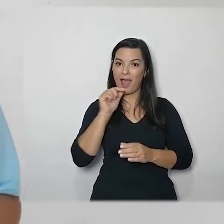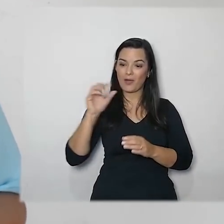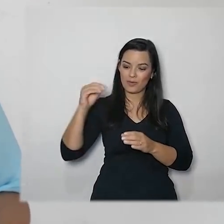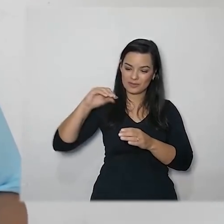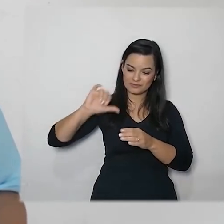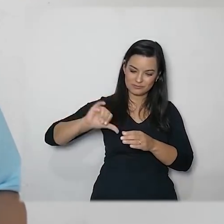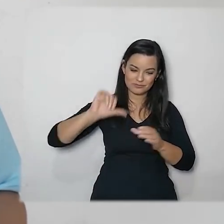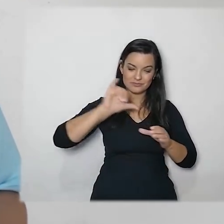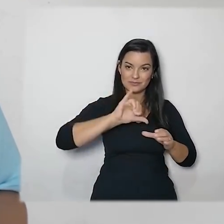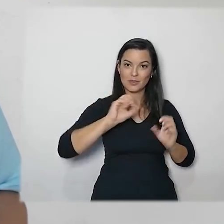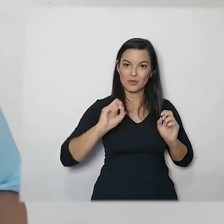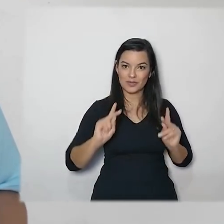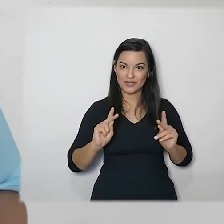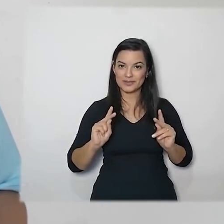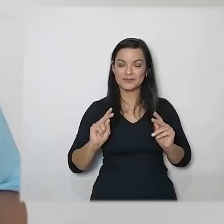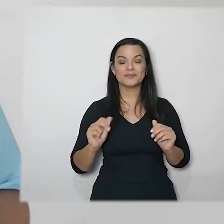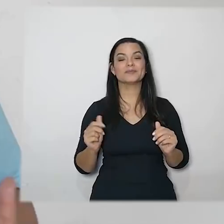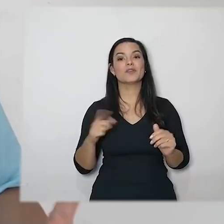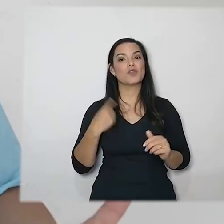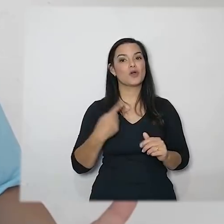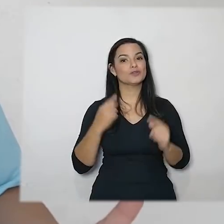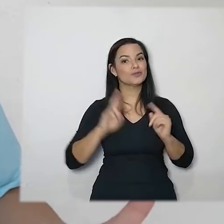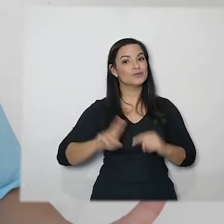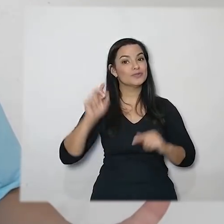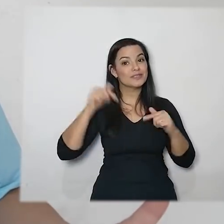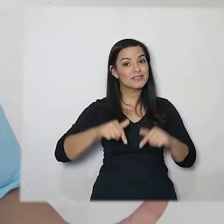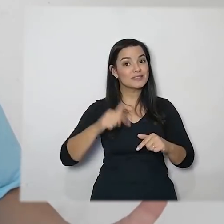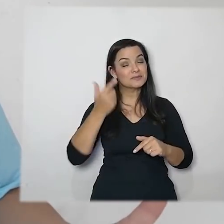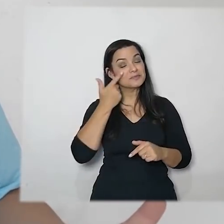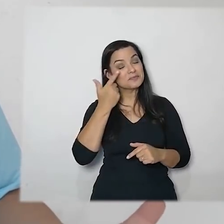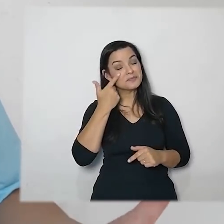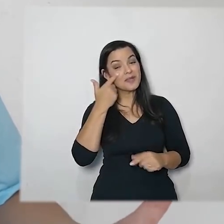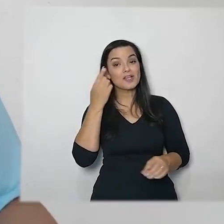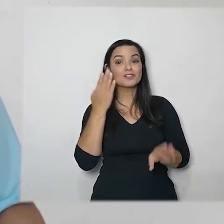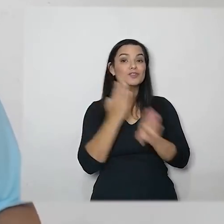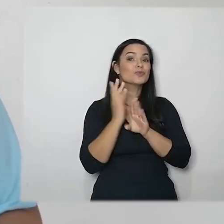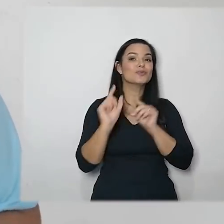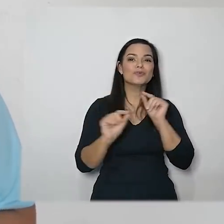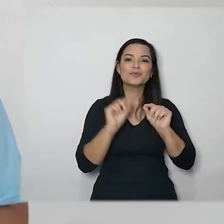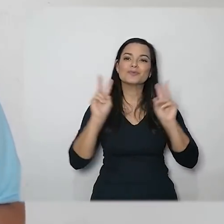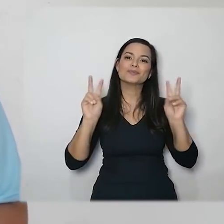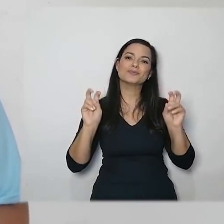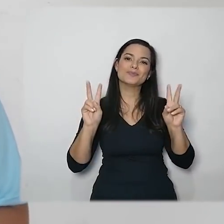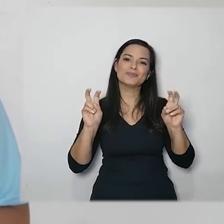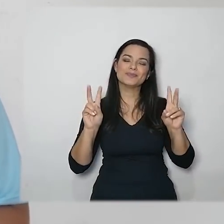bom? É isso que nós vamos usar aqui. Vamos ver o que descobrimos sobre a